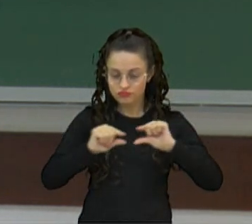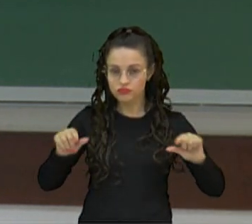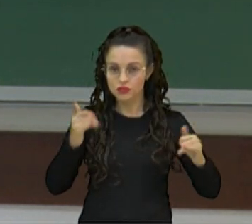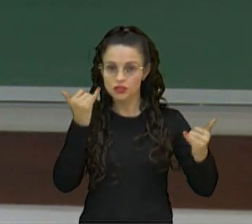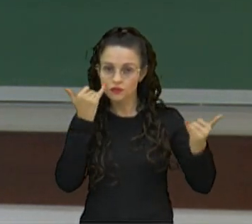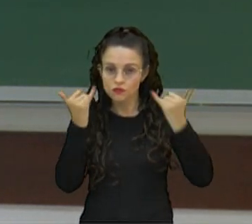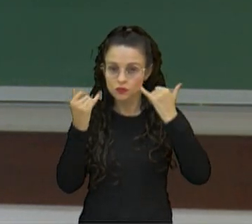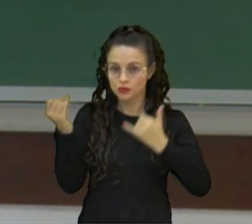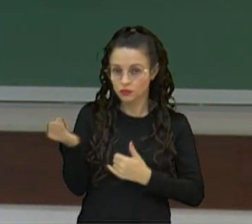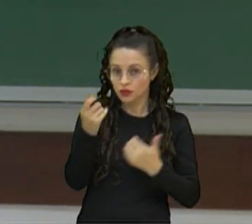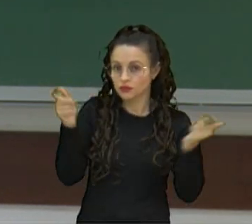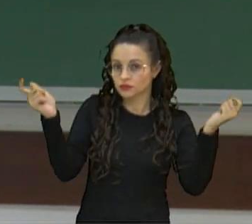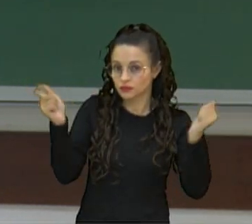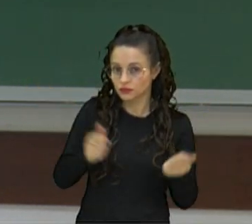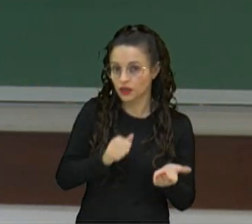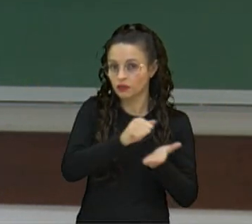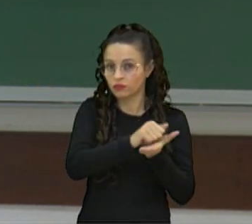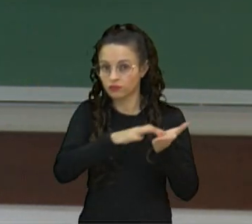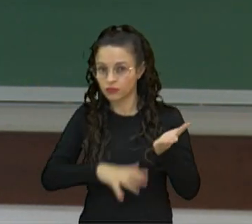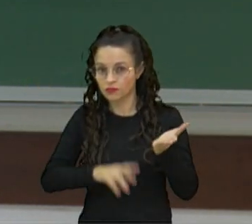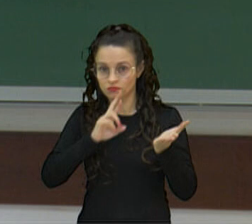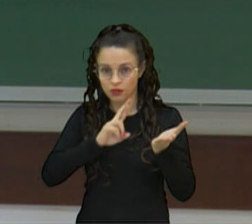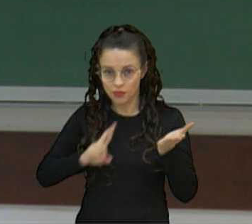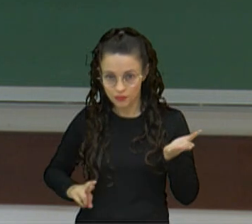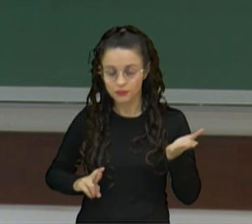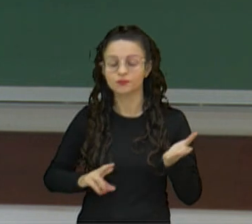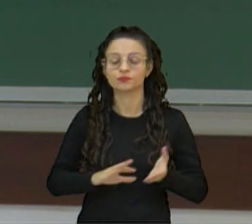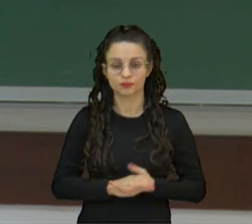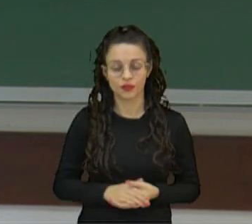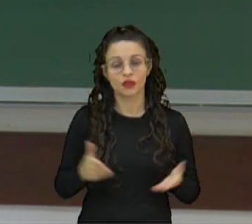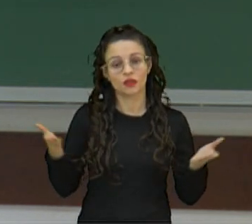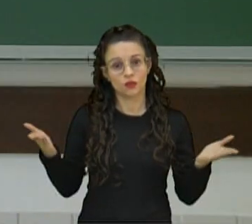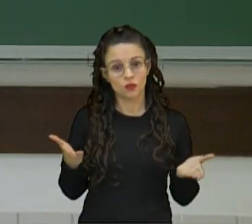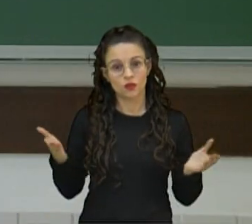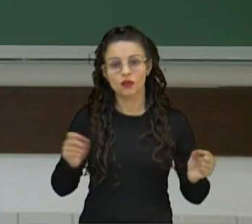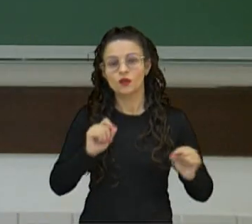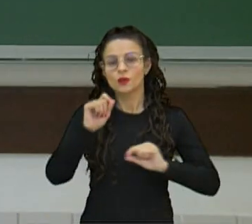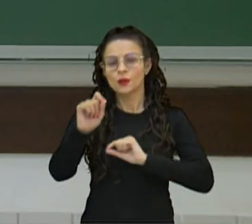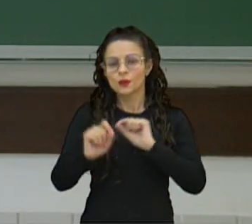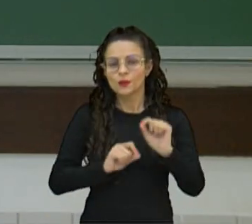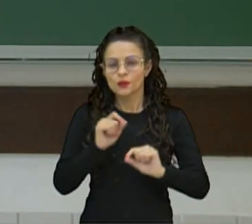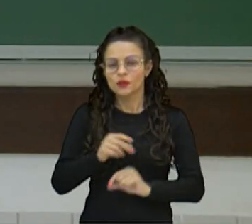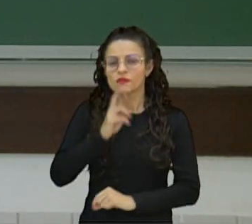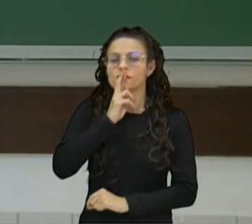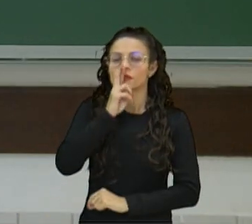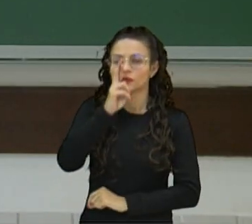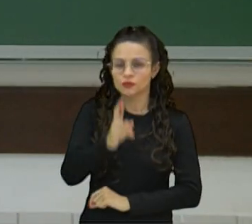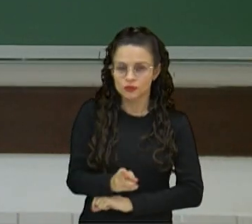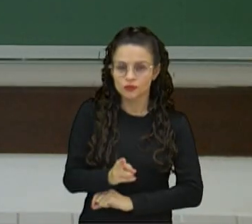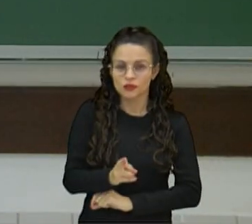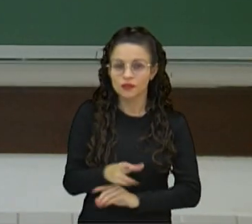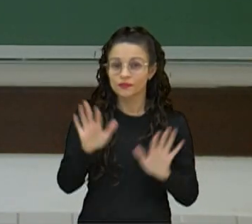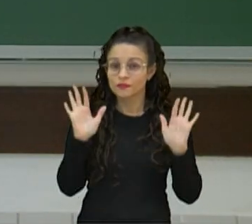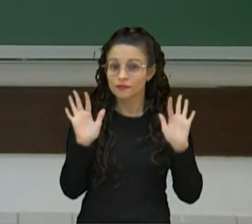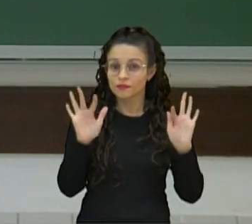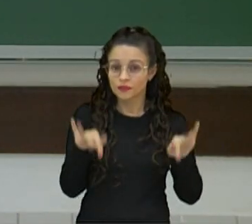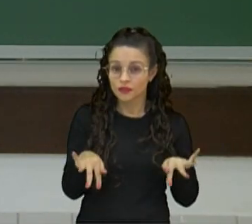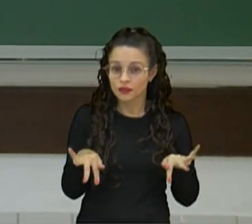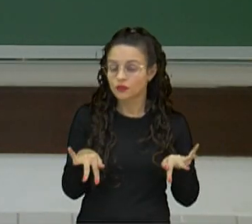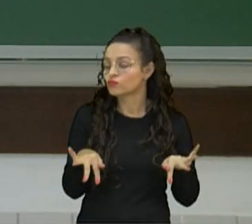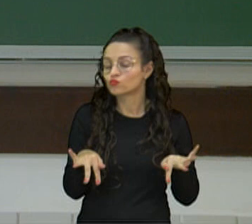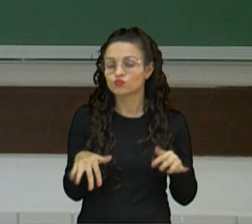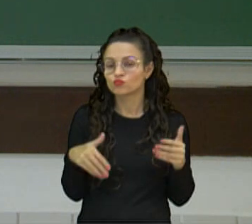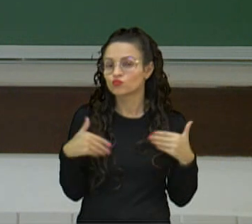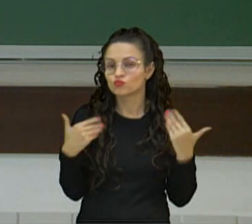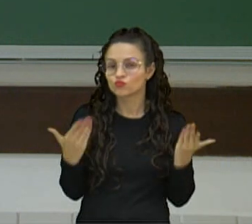resolver o exercício, que são as equações termoquímicas. Agora, qual é o resultado final que eu quero? Qual a